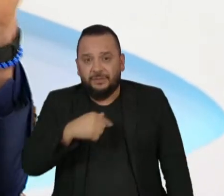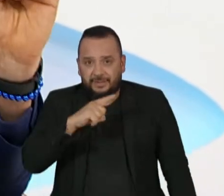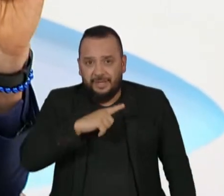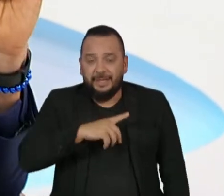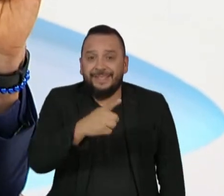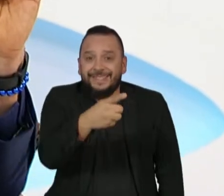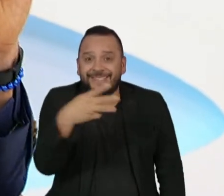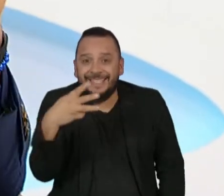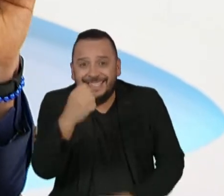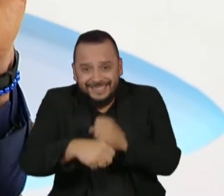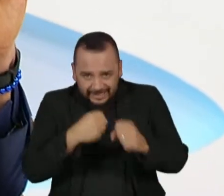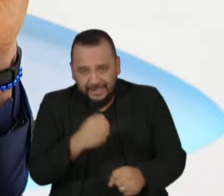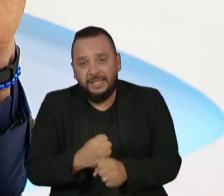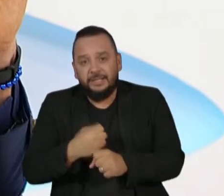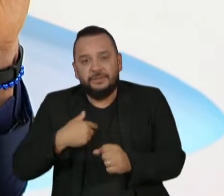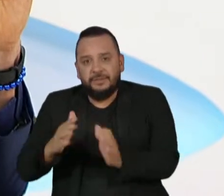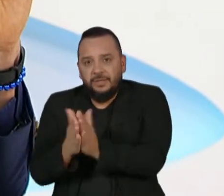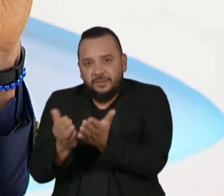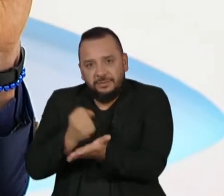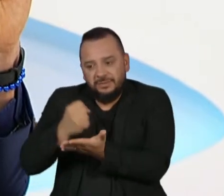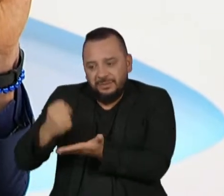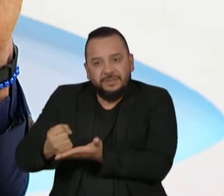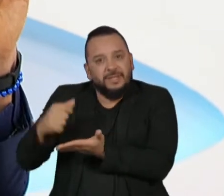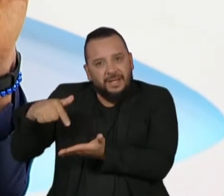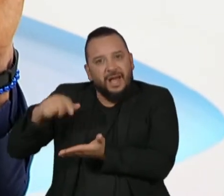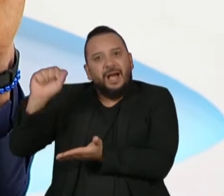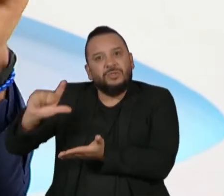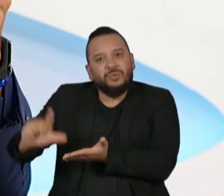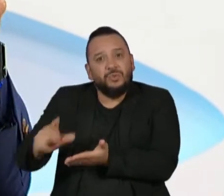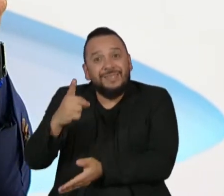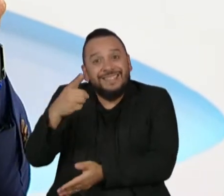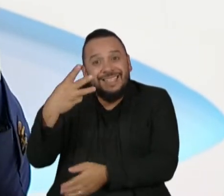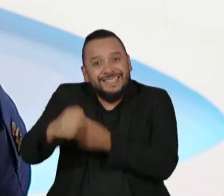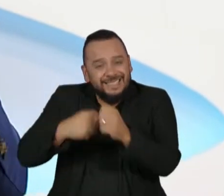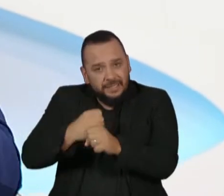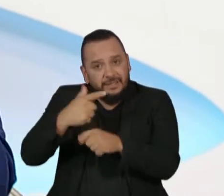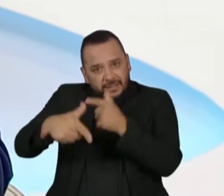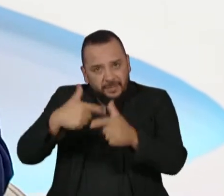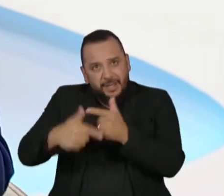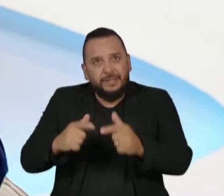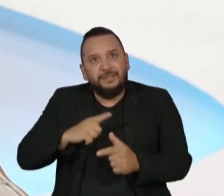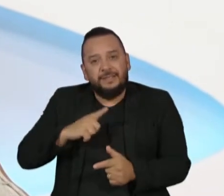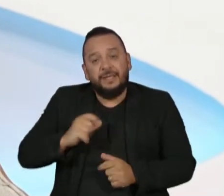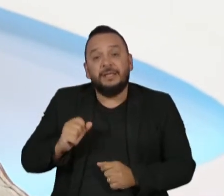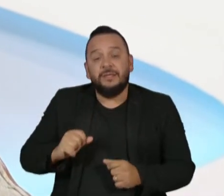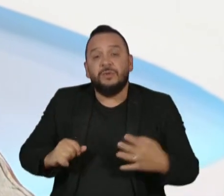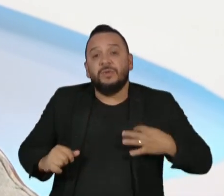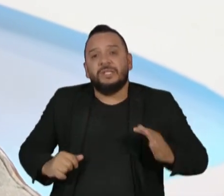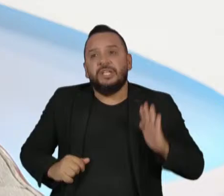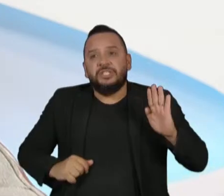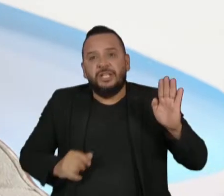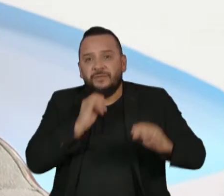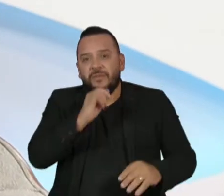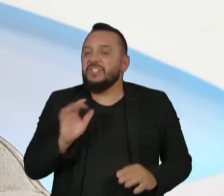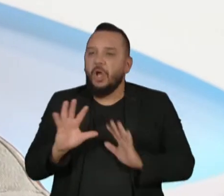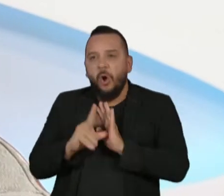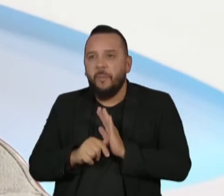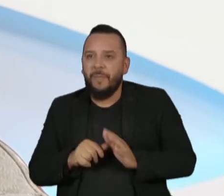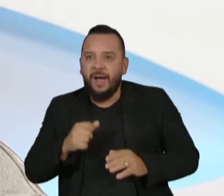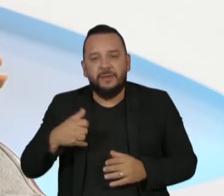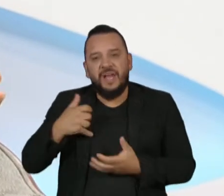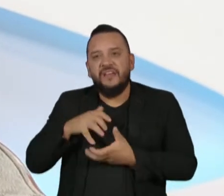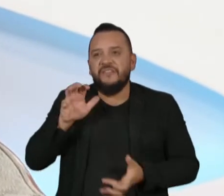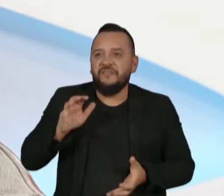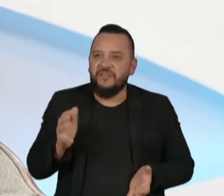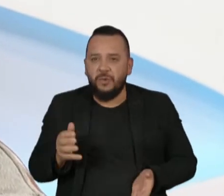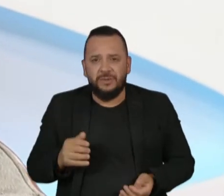da minha entrada de carteira de trabalho até a minha saída. 13 anos, certo? Os candidatos falam, você roubava velhinhas.